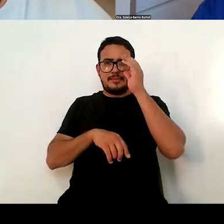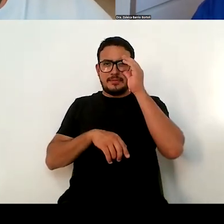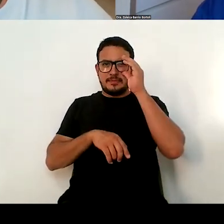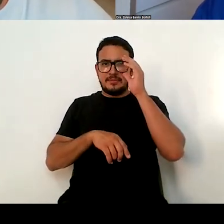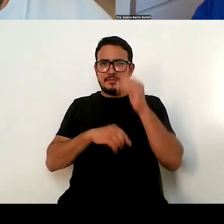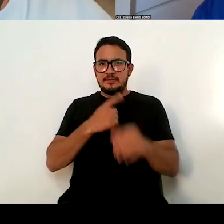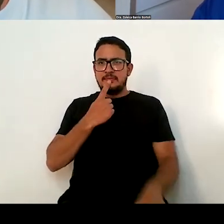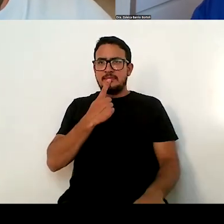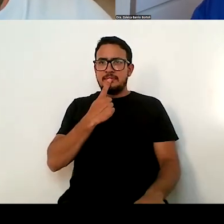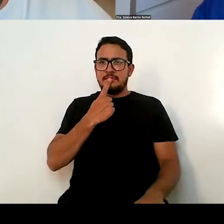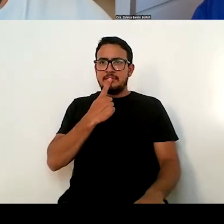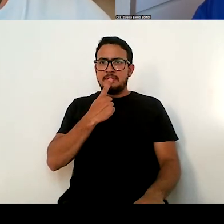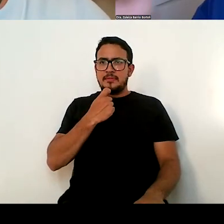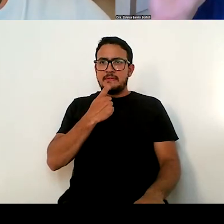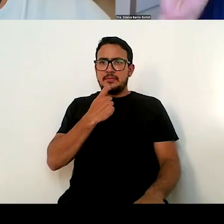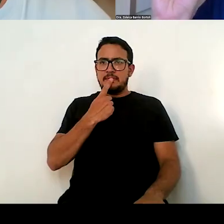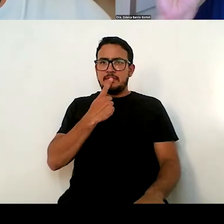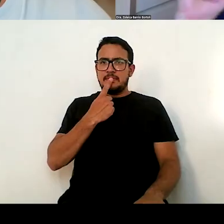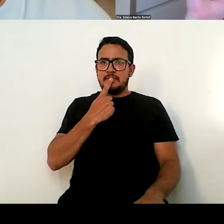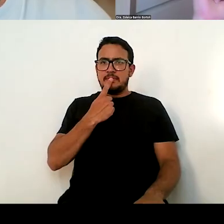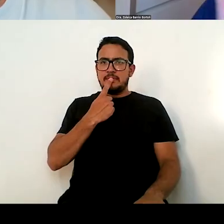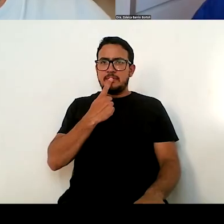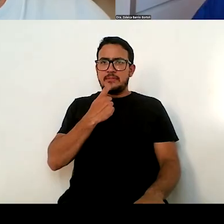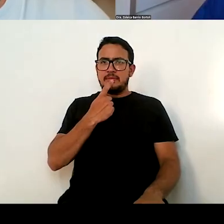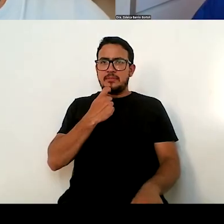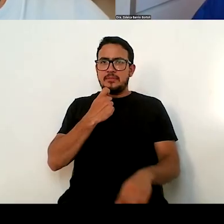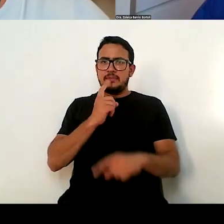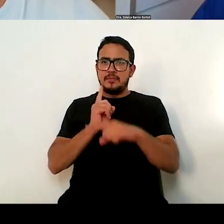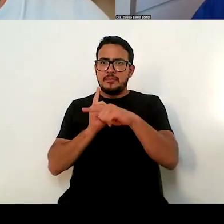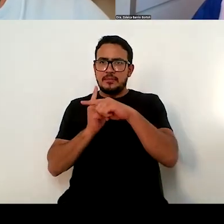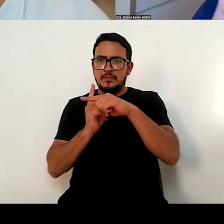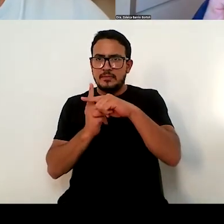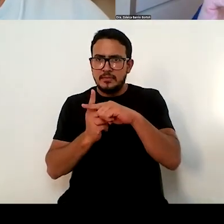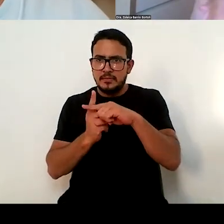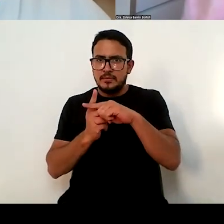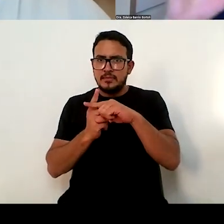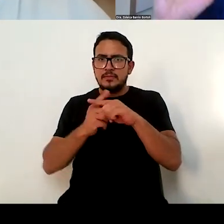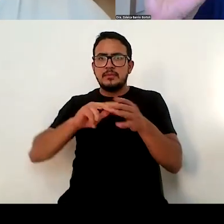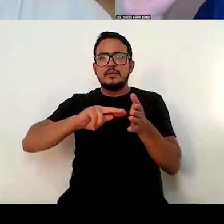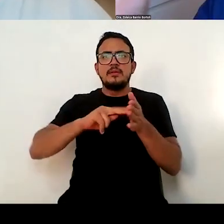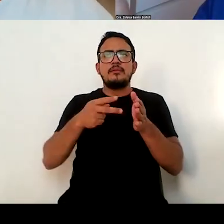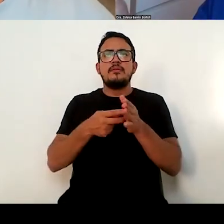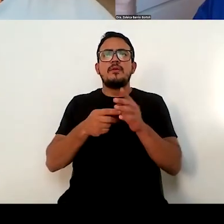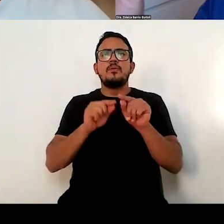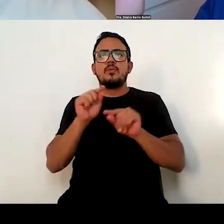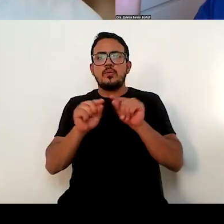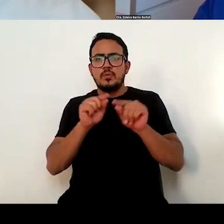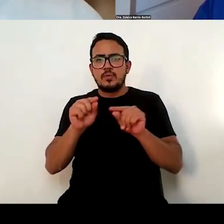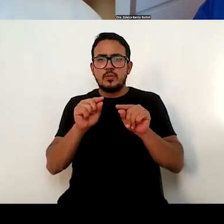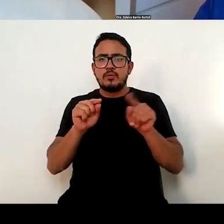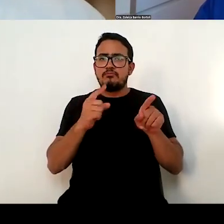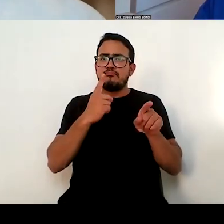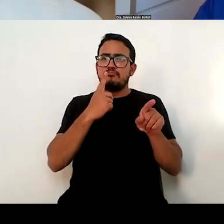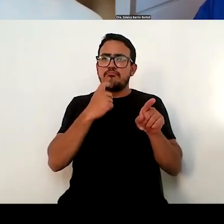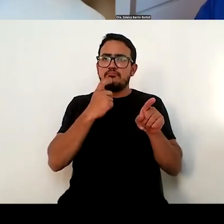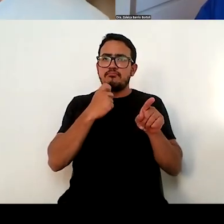aquela história. Para ele vir positivo, quer dizer que você já tem uma inflamaçãozinha, tá? Então, às vezes, a lesão ainda não está sangrando e pode